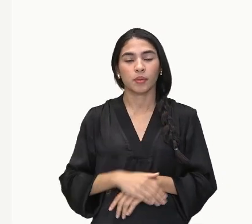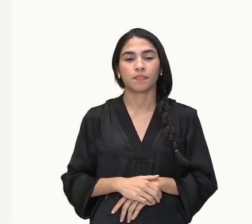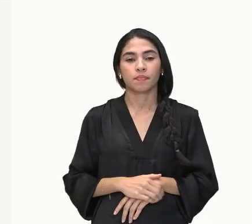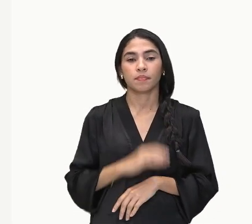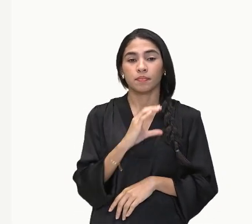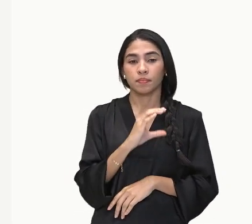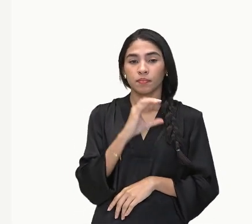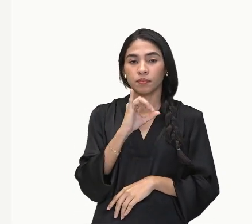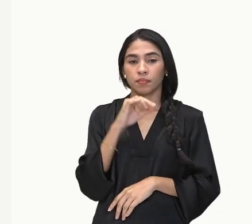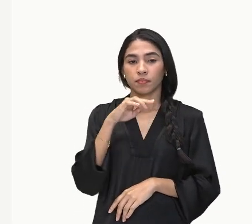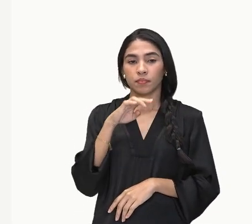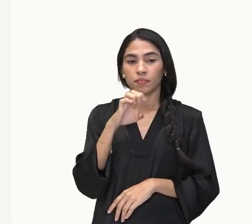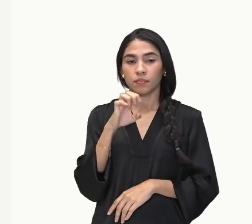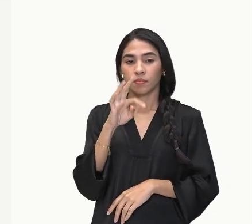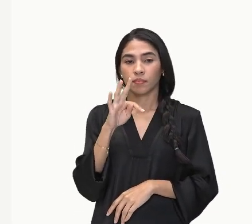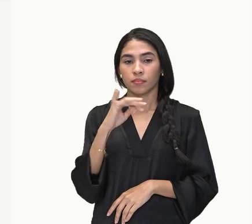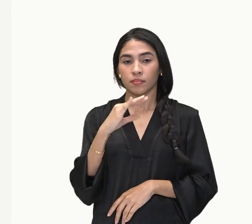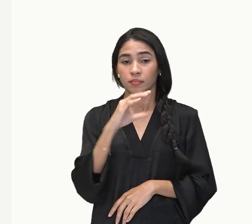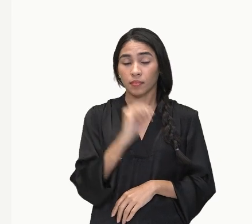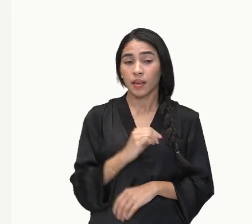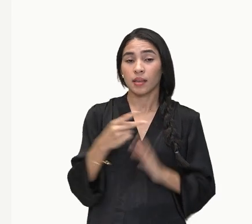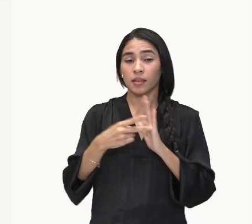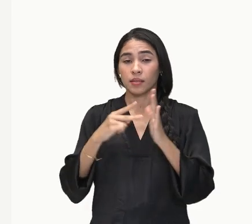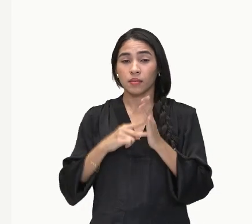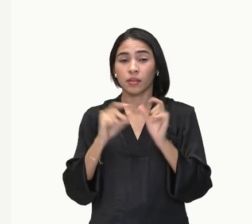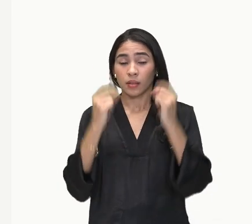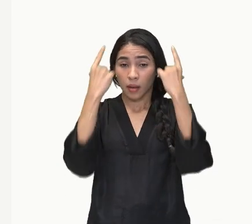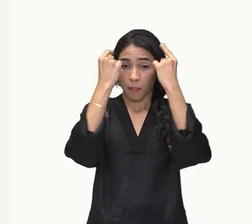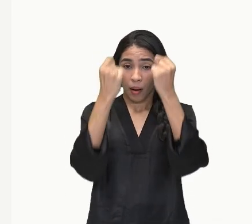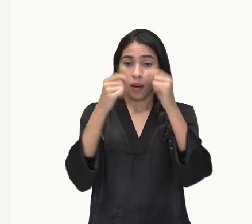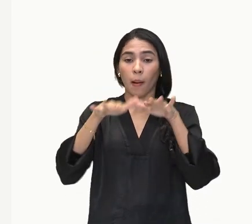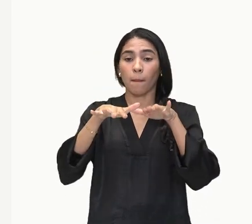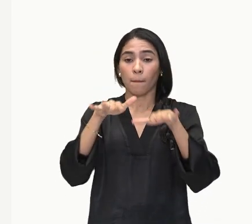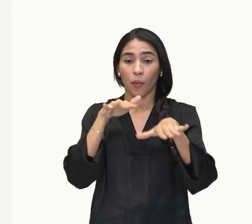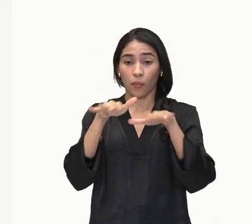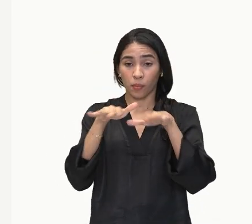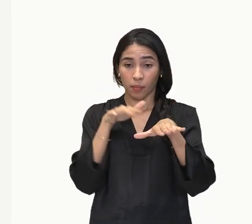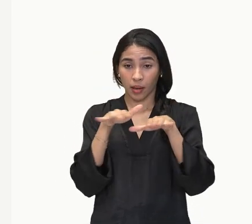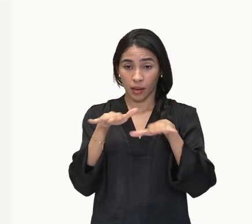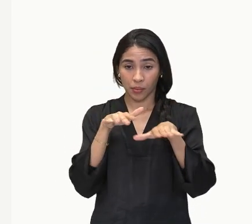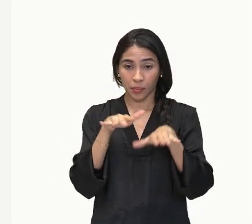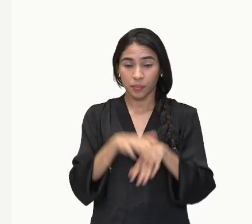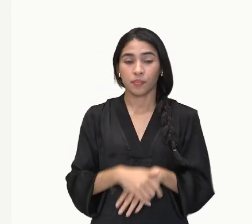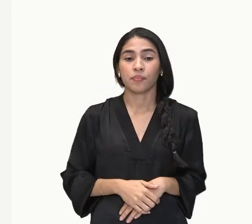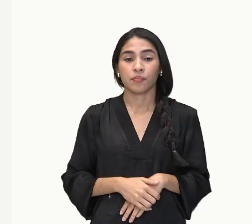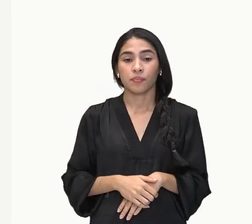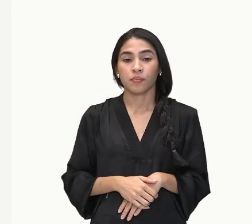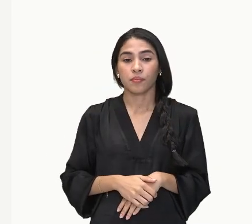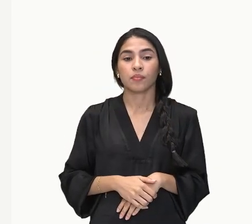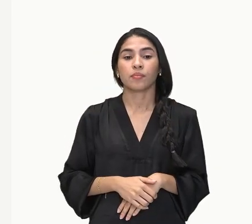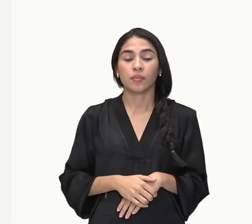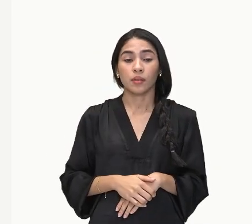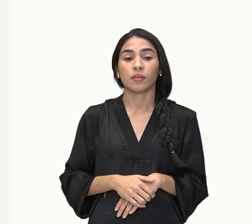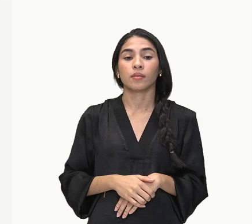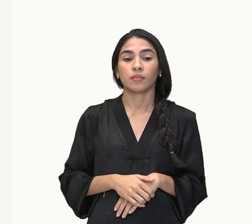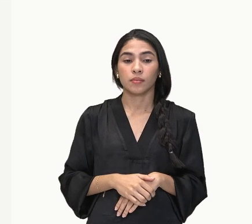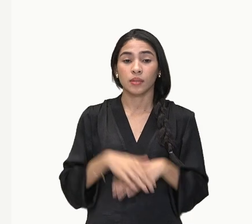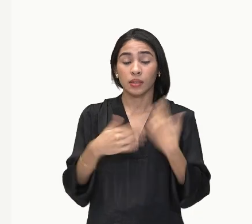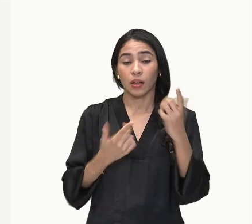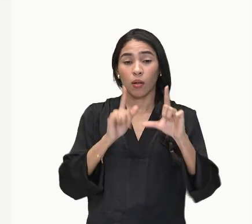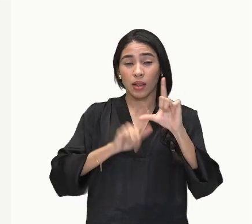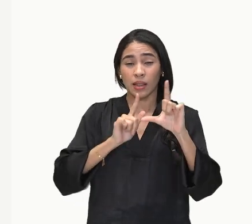aí do grego, onde cinética significa movimento. E aí a unidade de energia cinética no